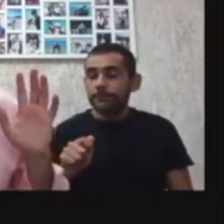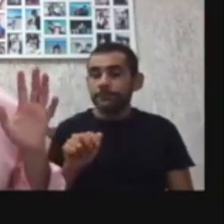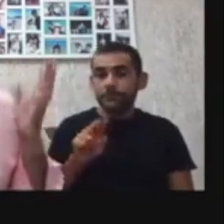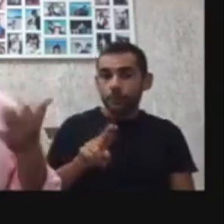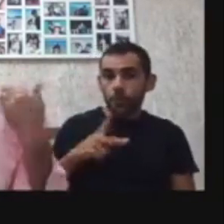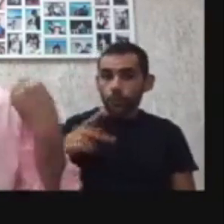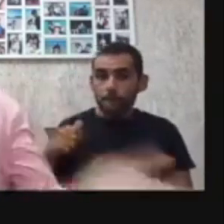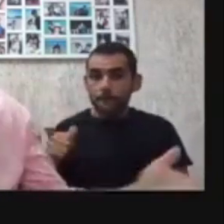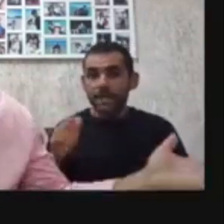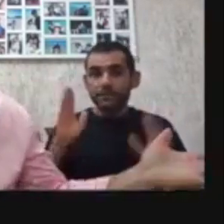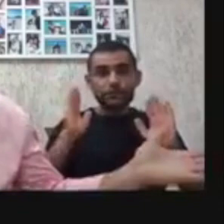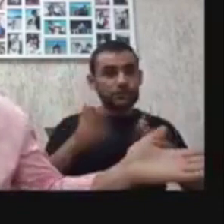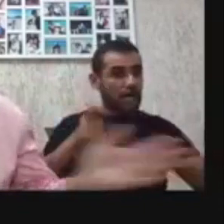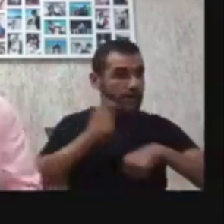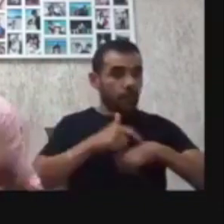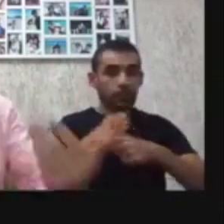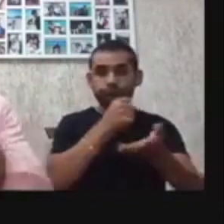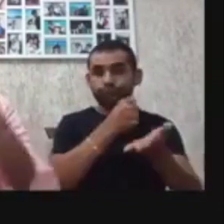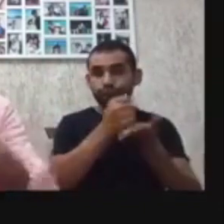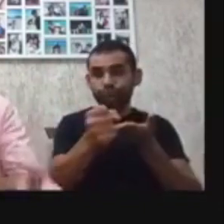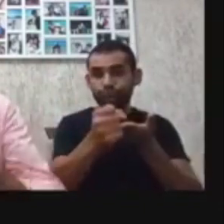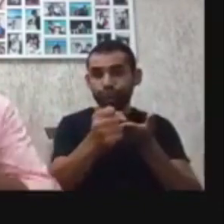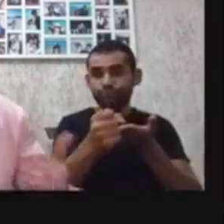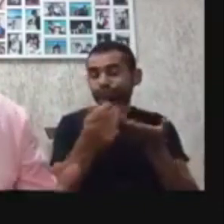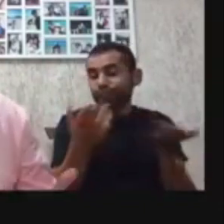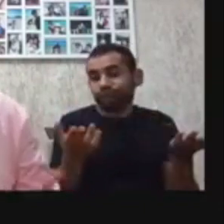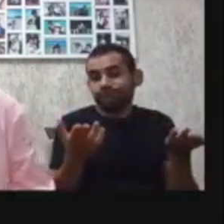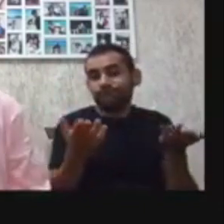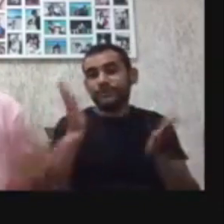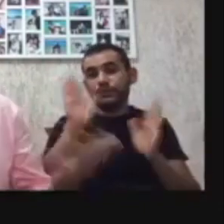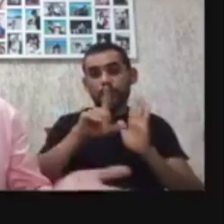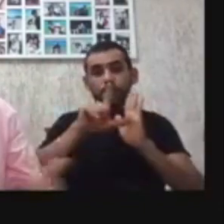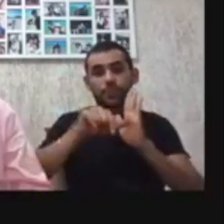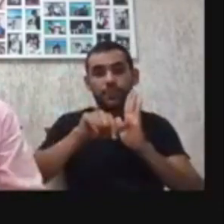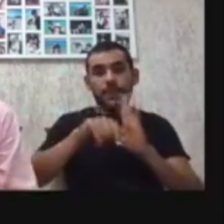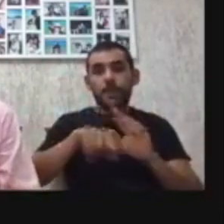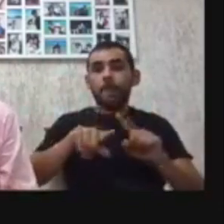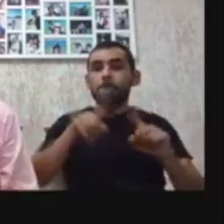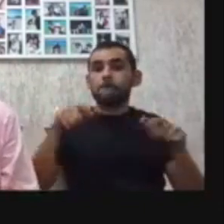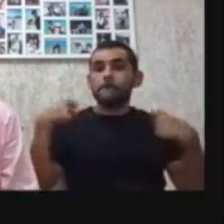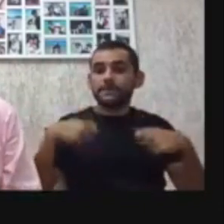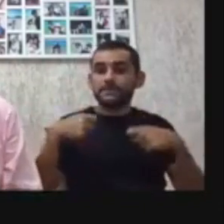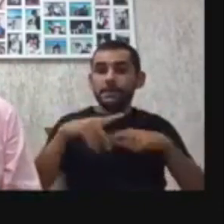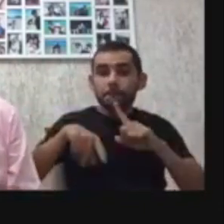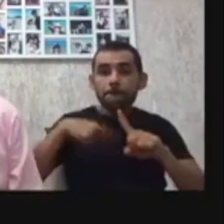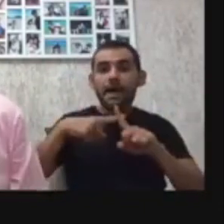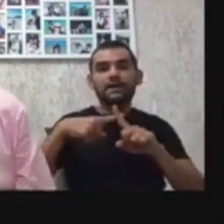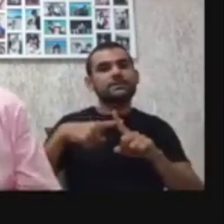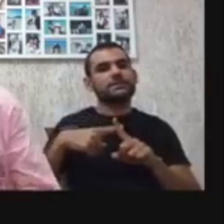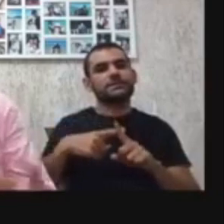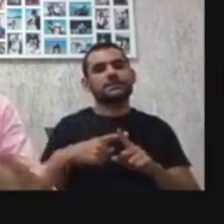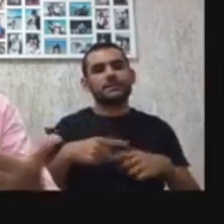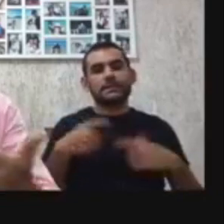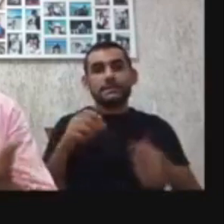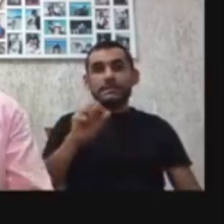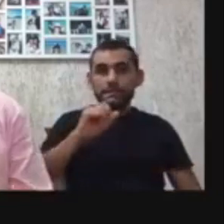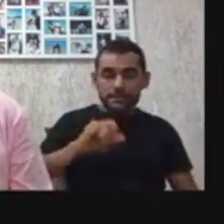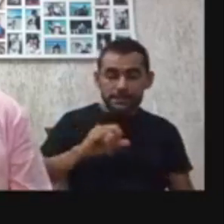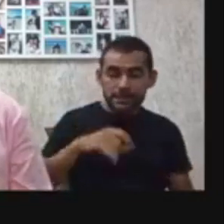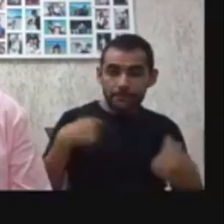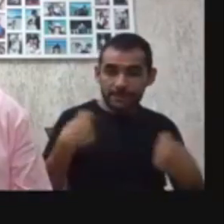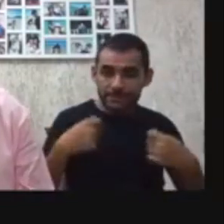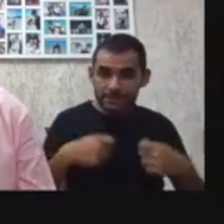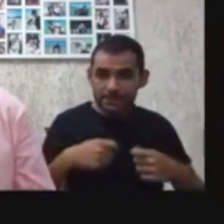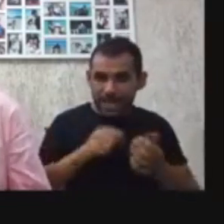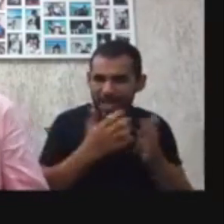pediátrico da UPA já passou da hora. Esse aí, ó, já está atrasado. Mas nós precisamos de muito mais. E se a coisa for